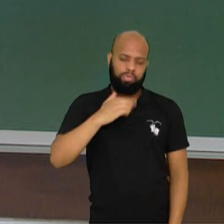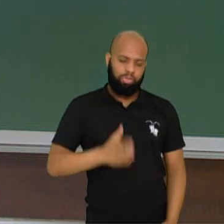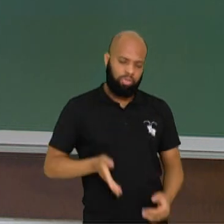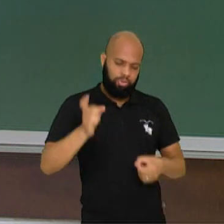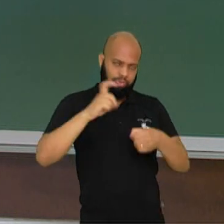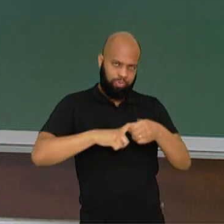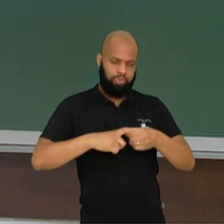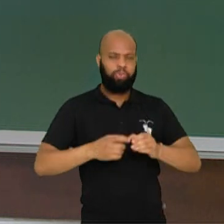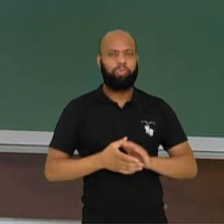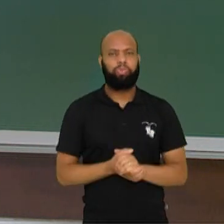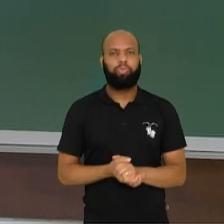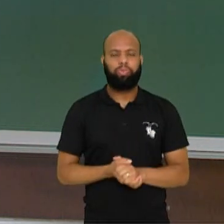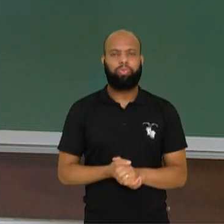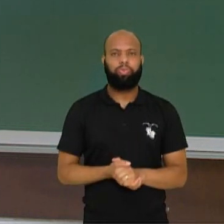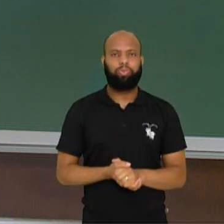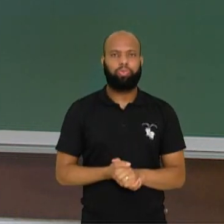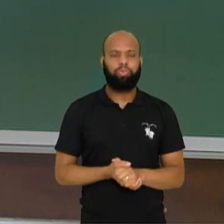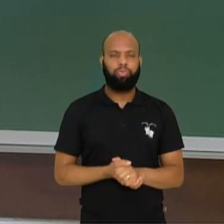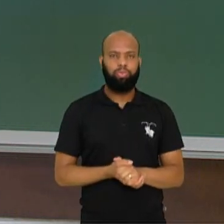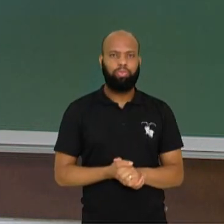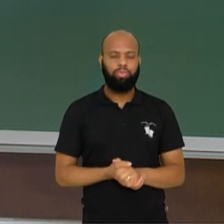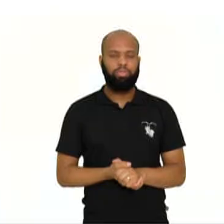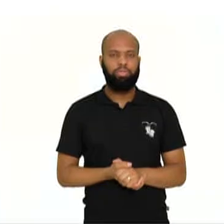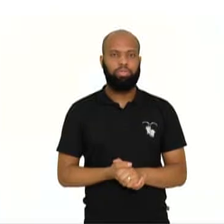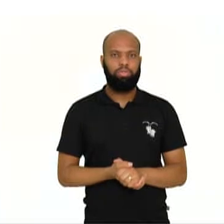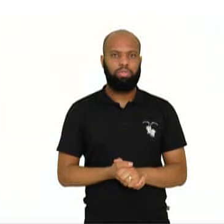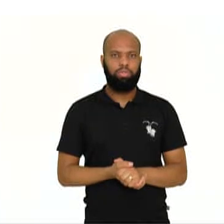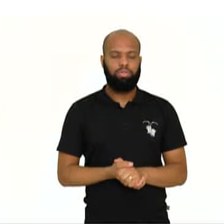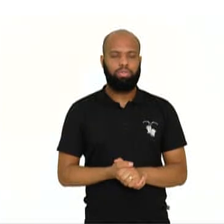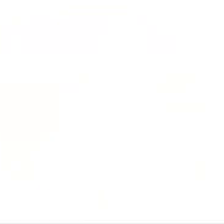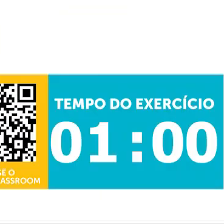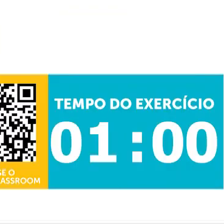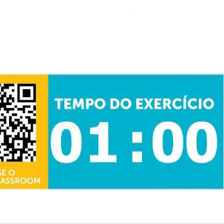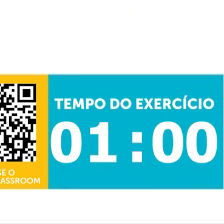alternativas e daqui a pouquinho a gente volta com a resposta.